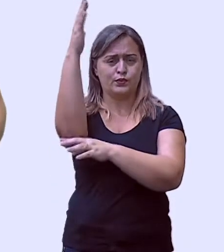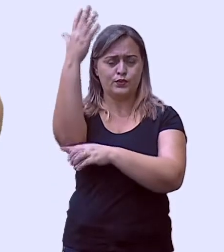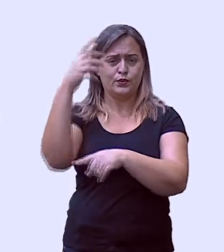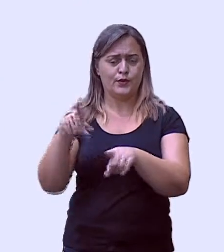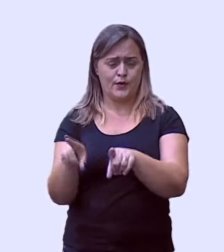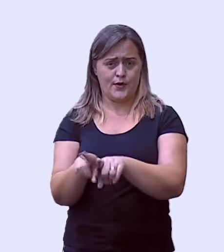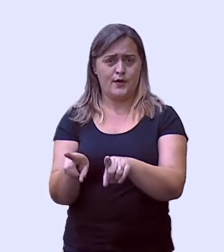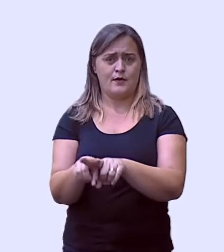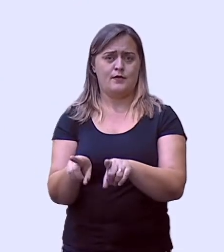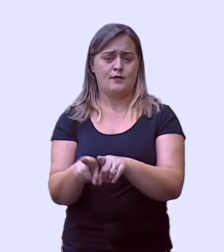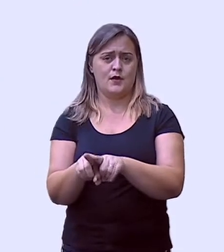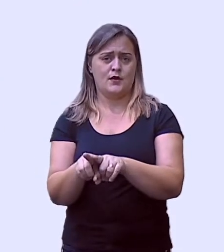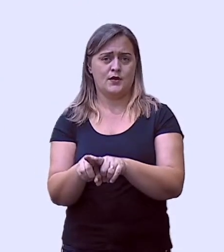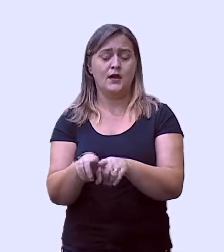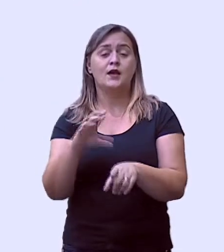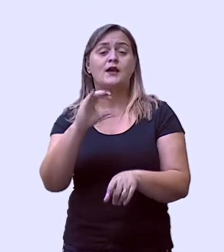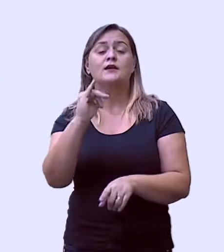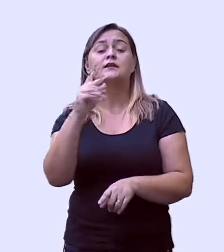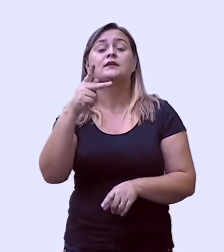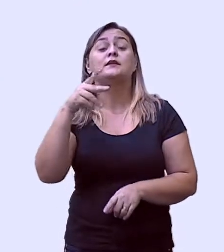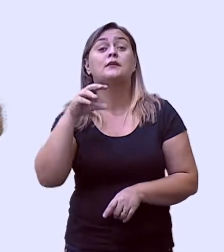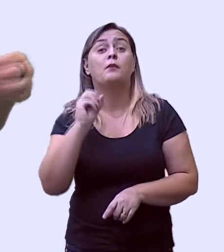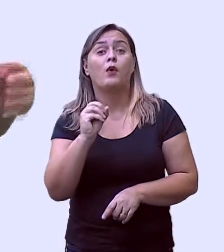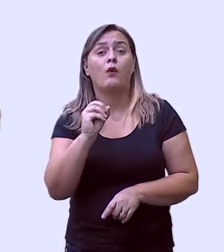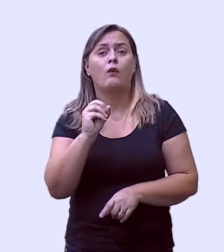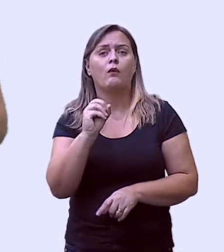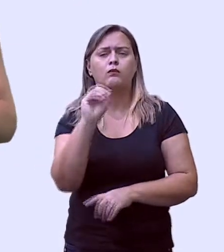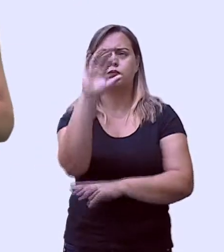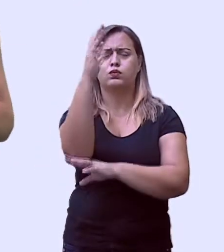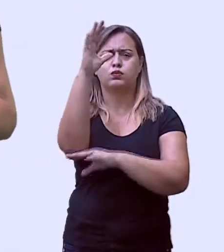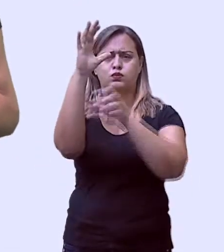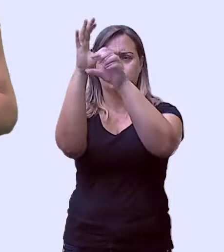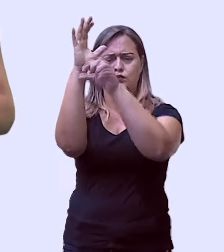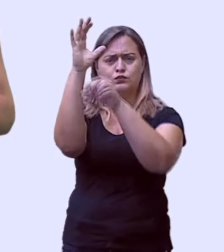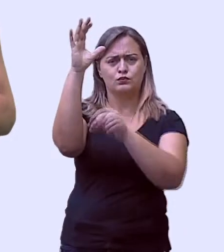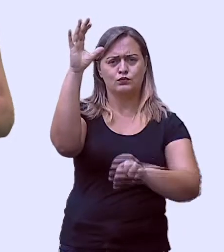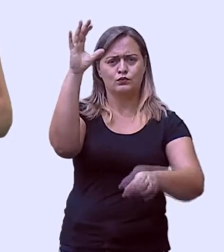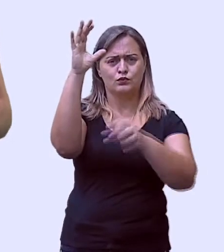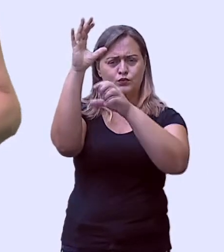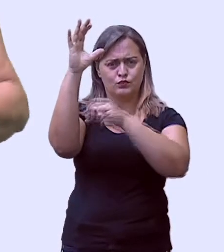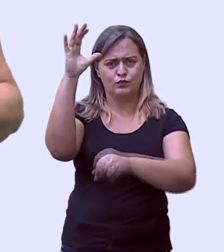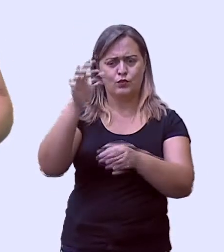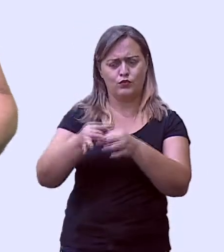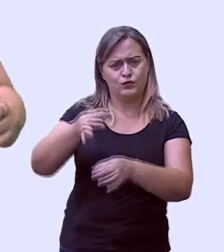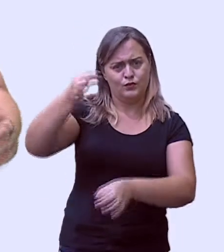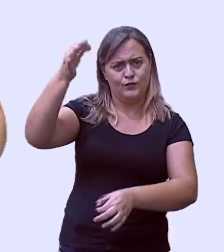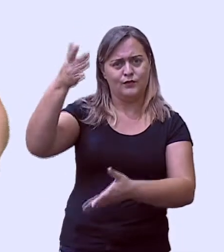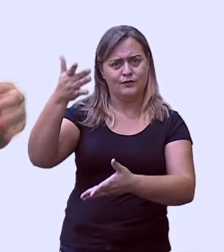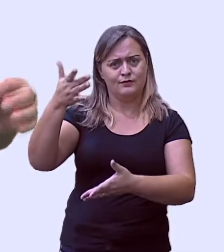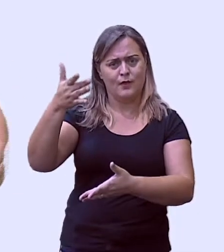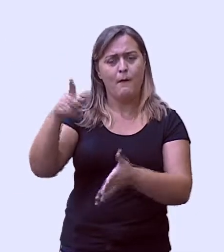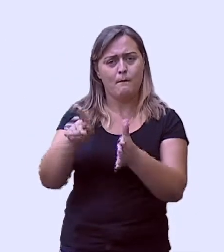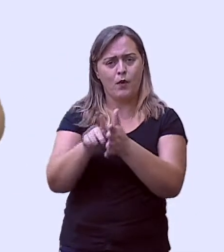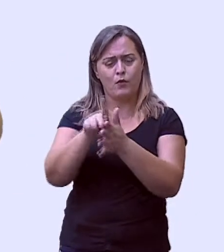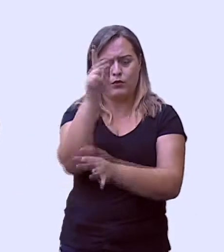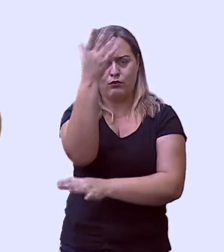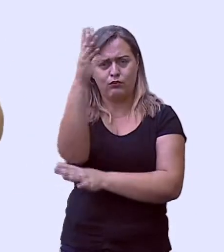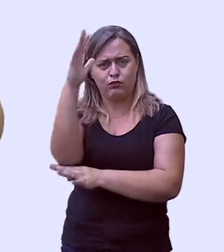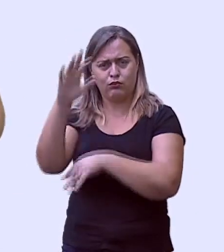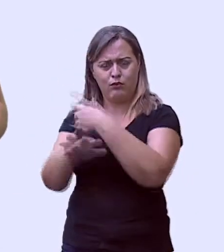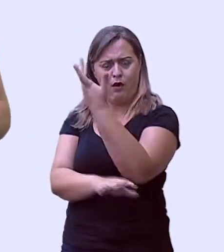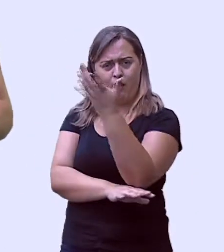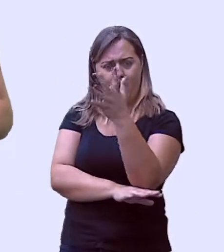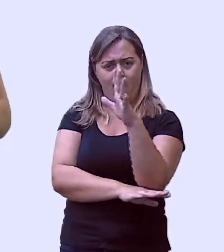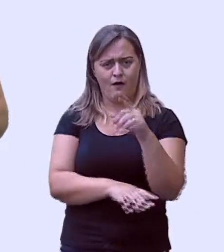arbustivas e cipós. Olha bem, essas variedades de vegetação podem ser distribuídas em